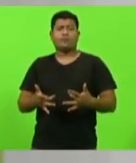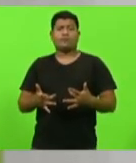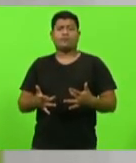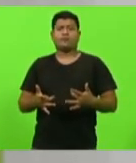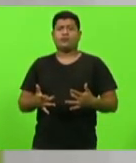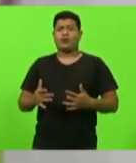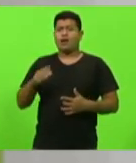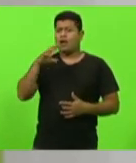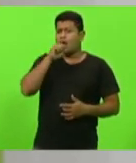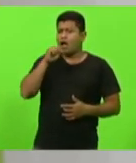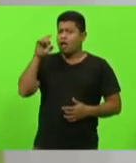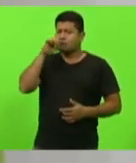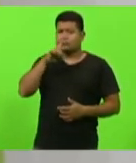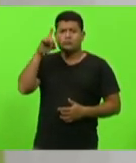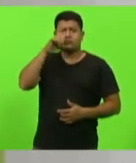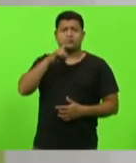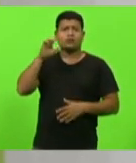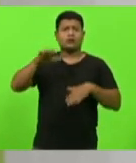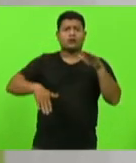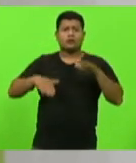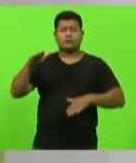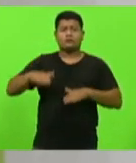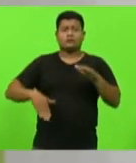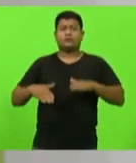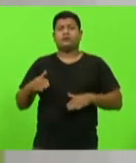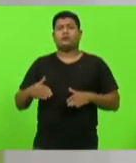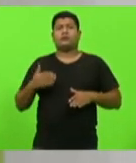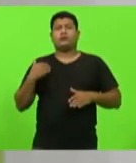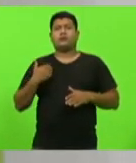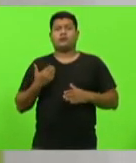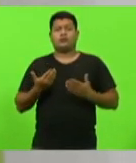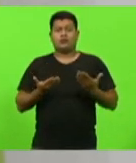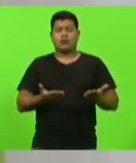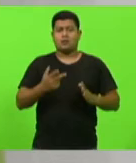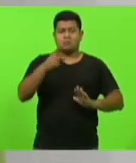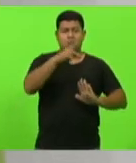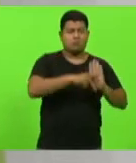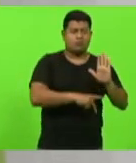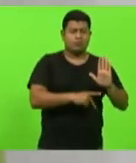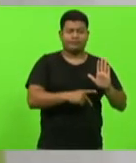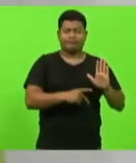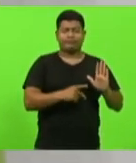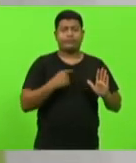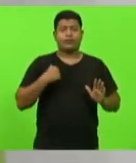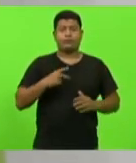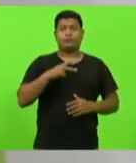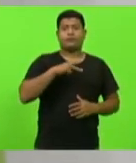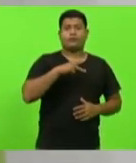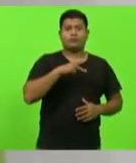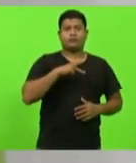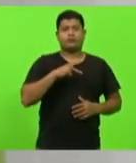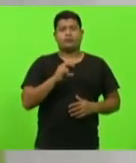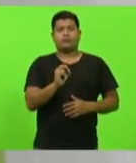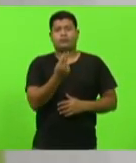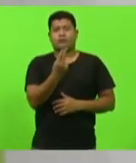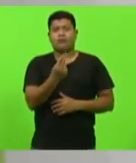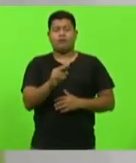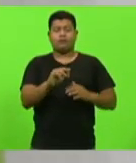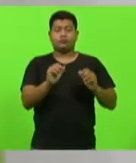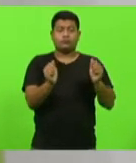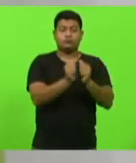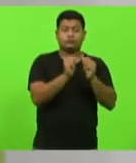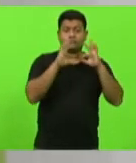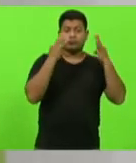semana, às vezes, deixa de estar num projeto pessoal, deixa de estar num projeto familiar,